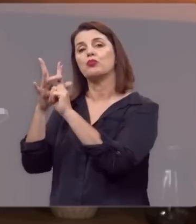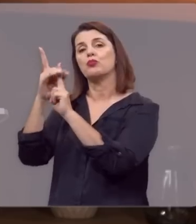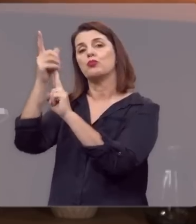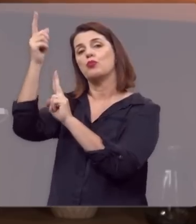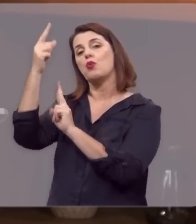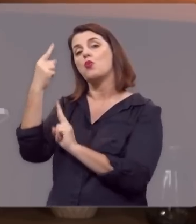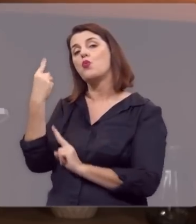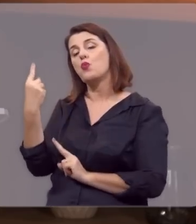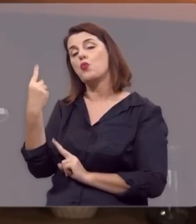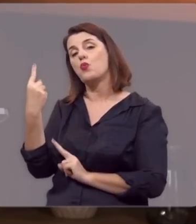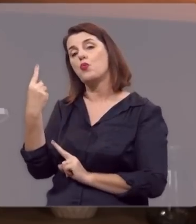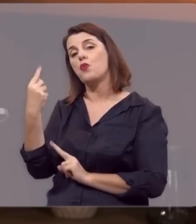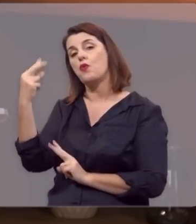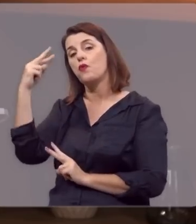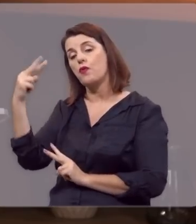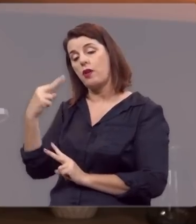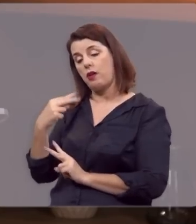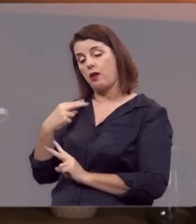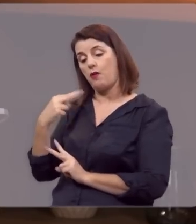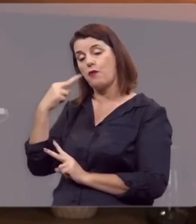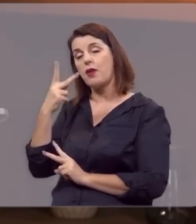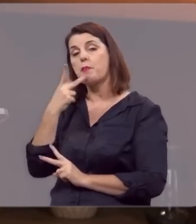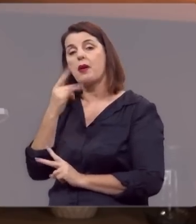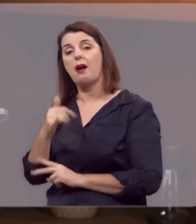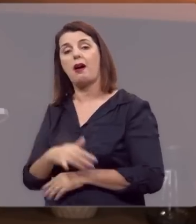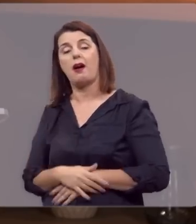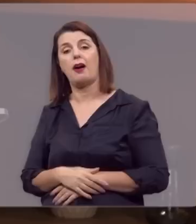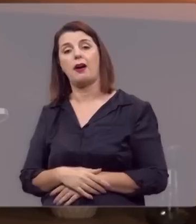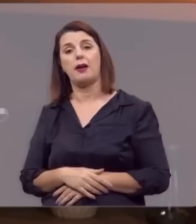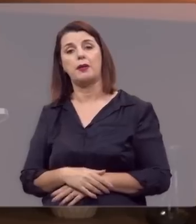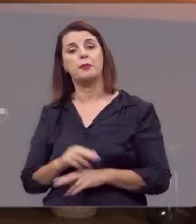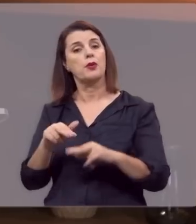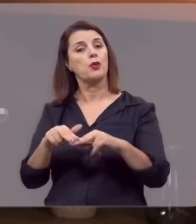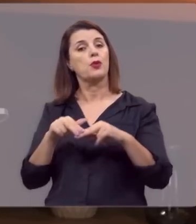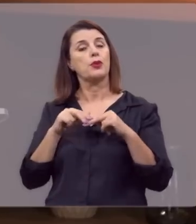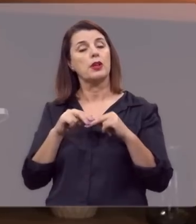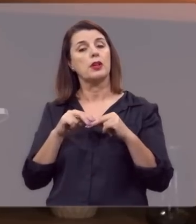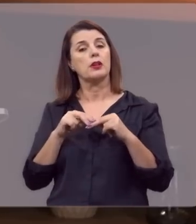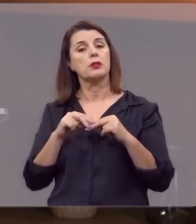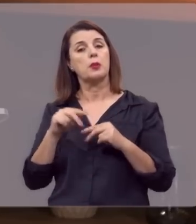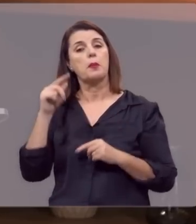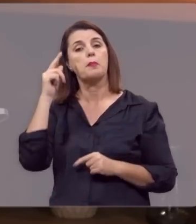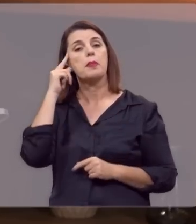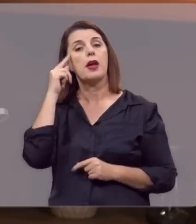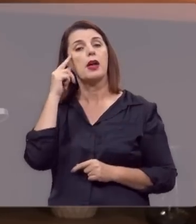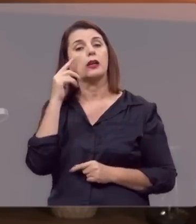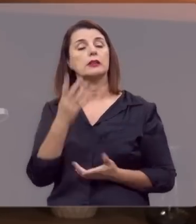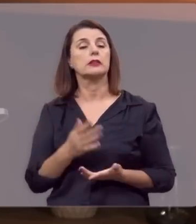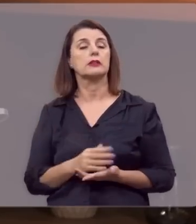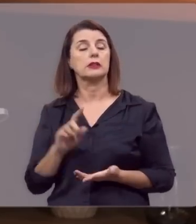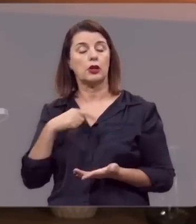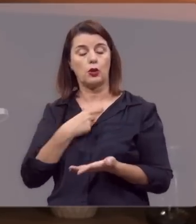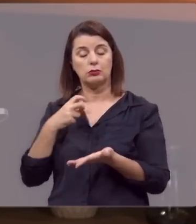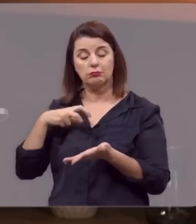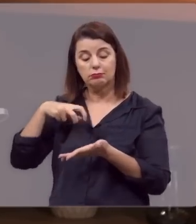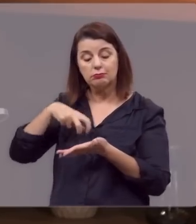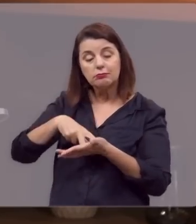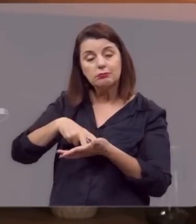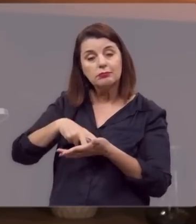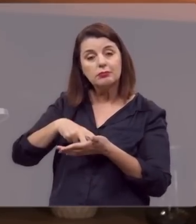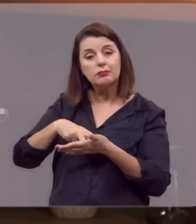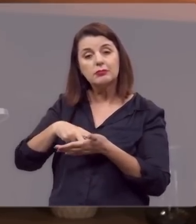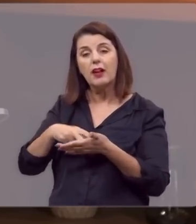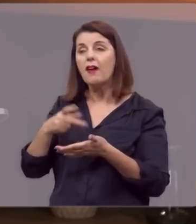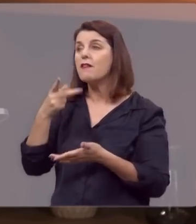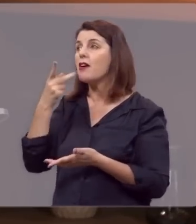a mim, vê o Pai. Resta-nos, portanto, fazer o que Tomé fez, curvarmos-nos aos seus pés e